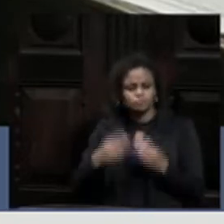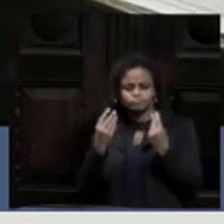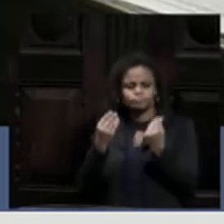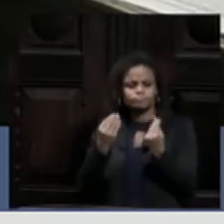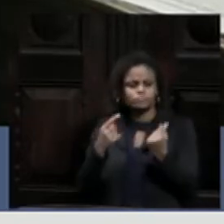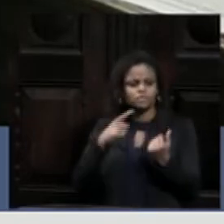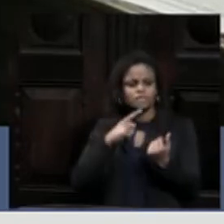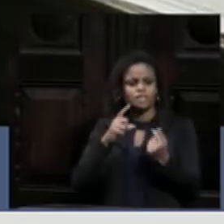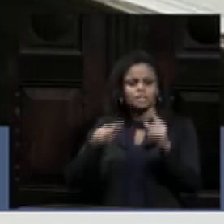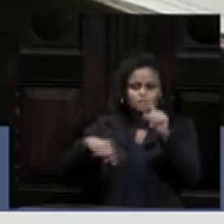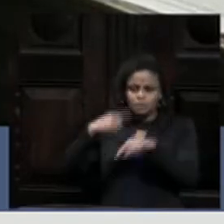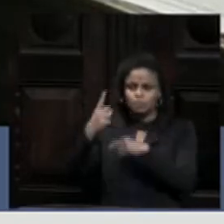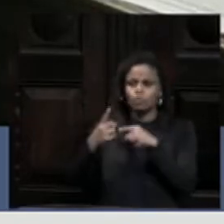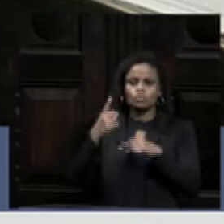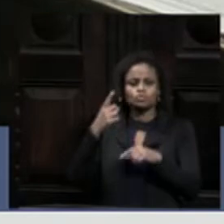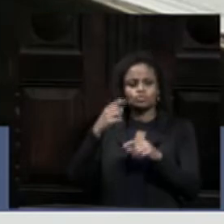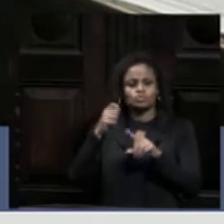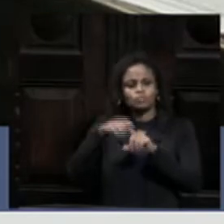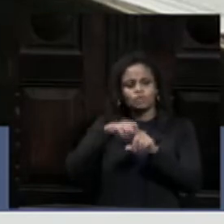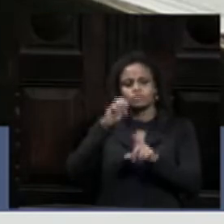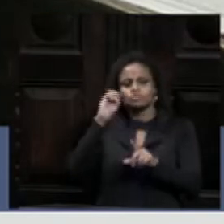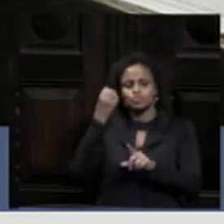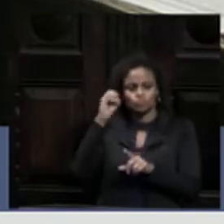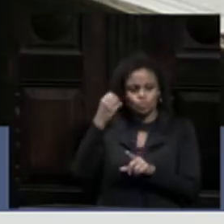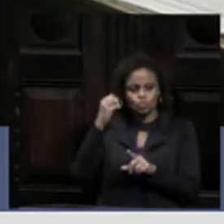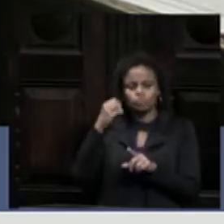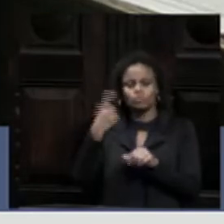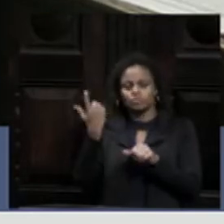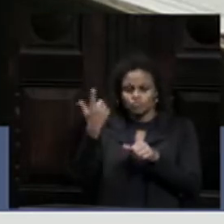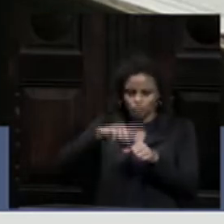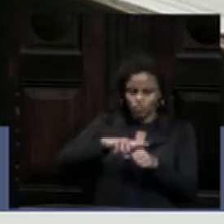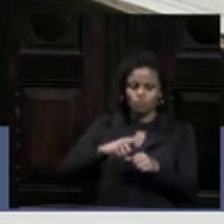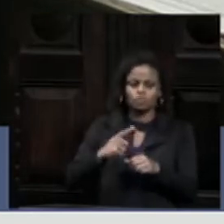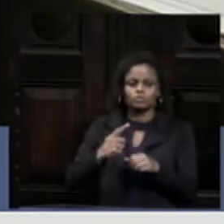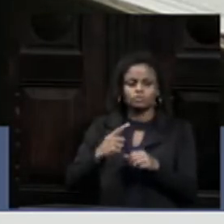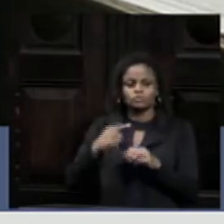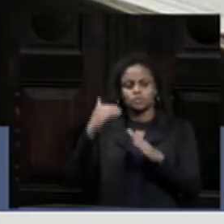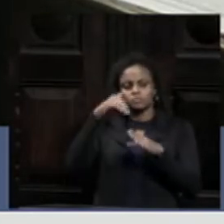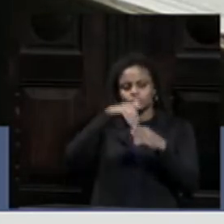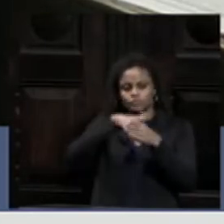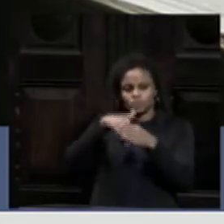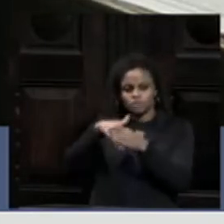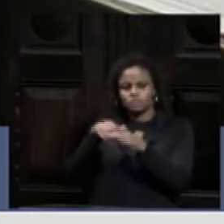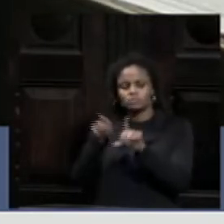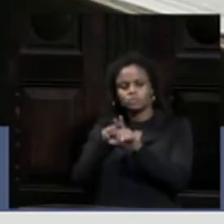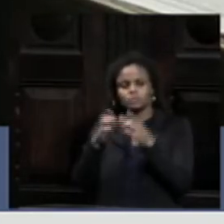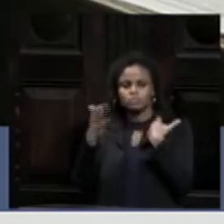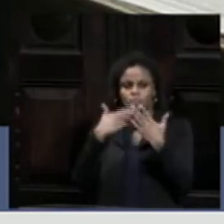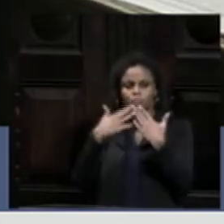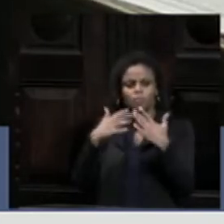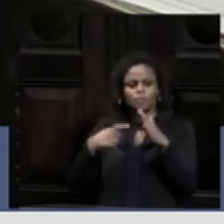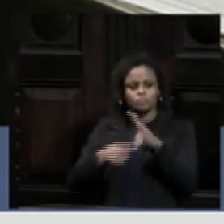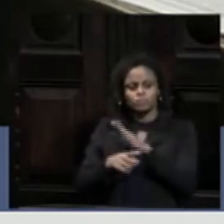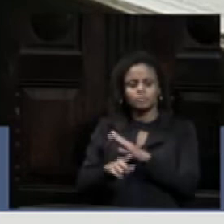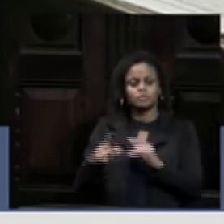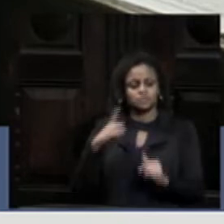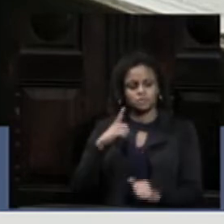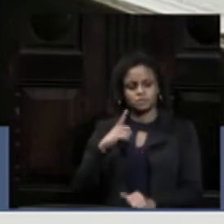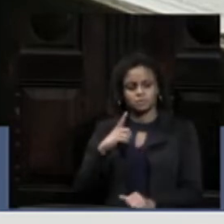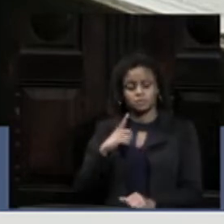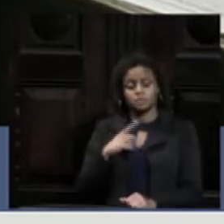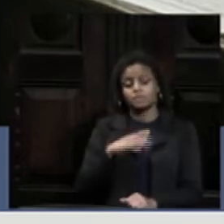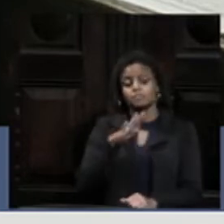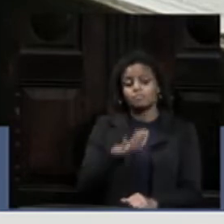depois da campanha, depois do processo eleitoral, para que a gente possa estar discutindo melhor aqui na casa sem problema algum. Desde